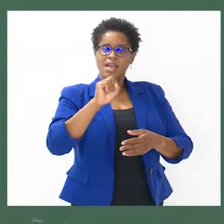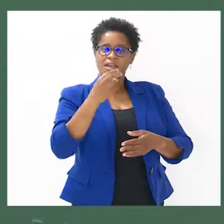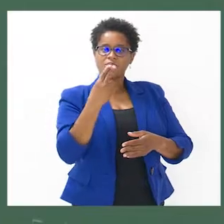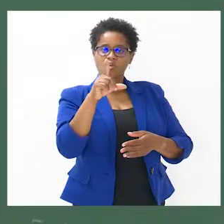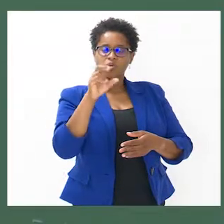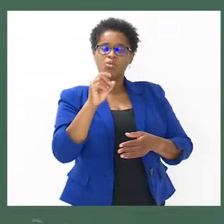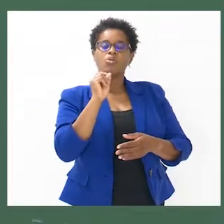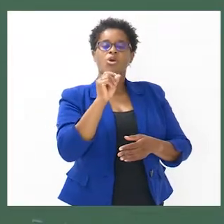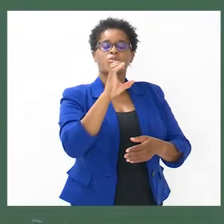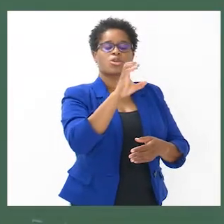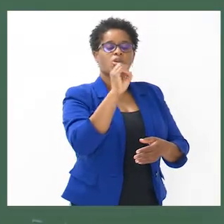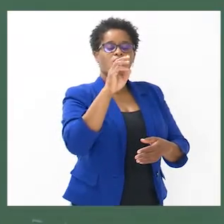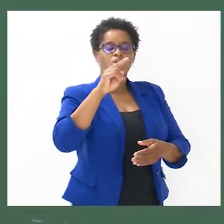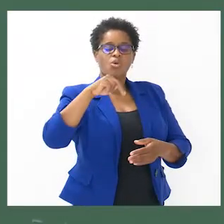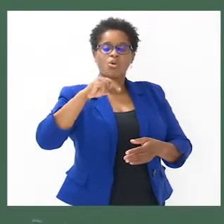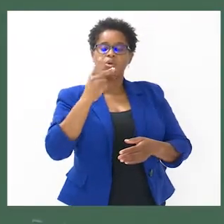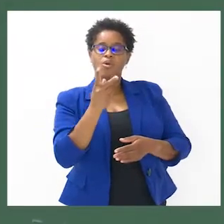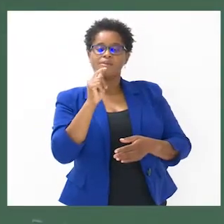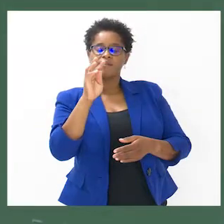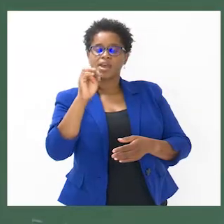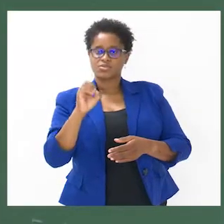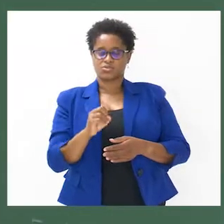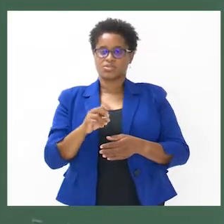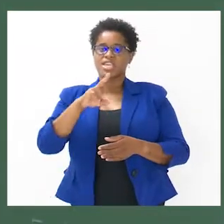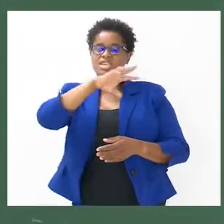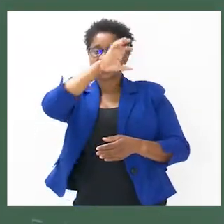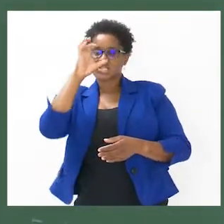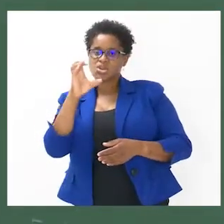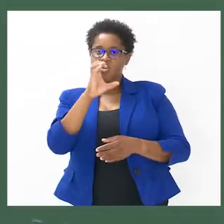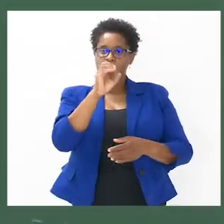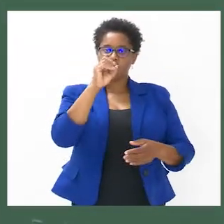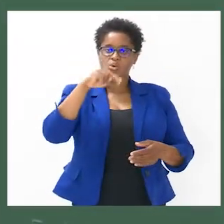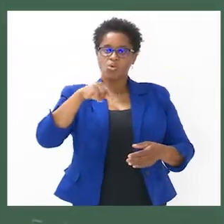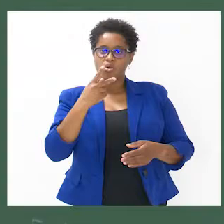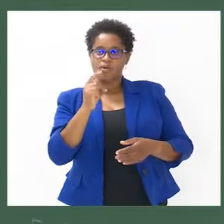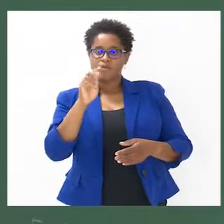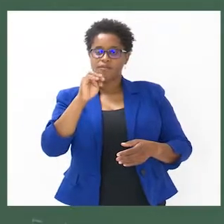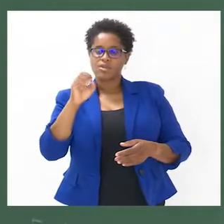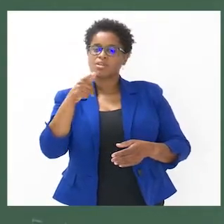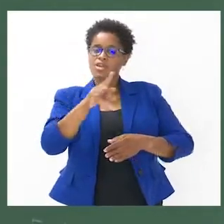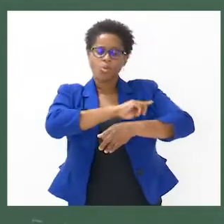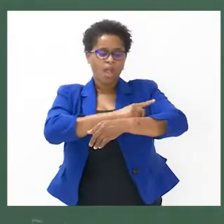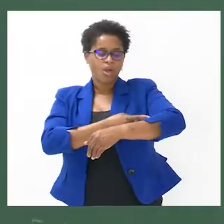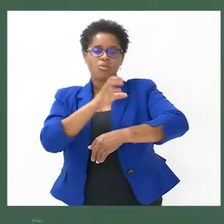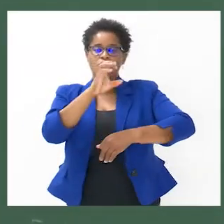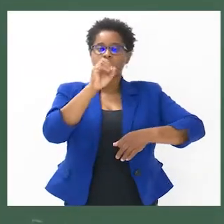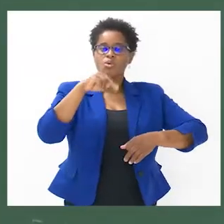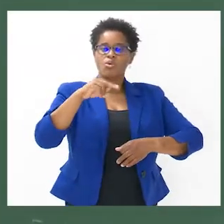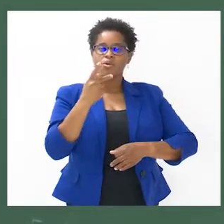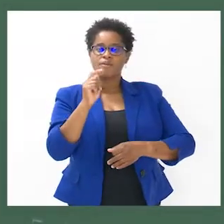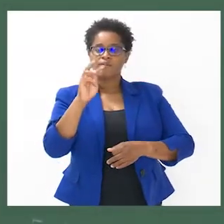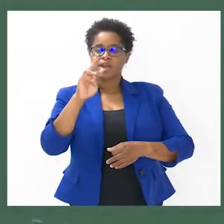Ângulo convexo, não é? É a região convexa, ou temos aqui um ângulo